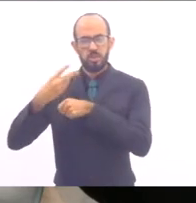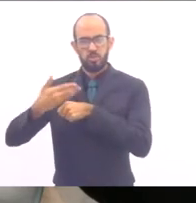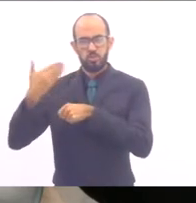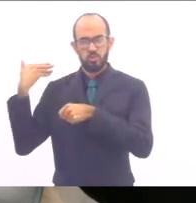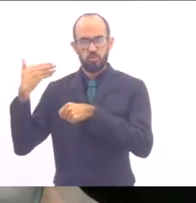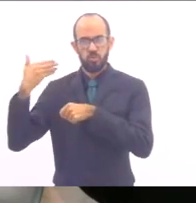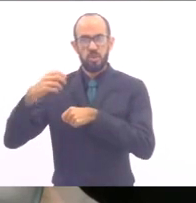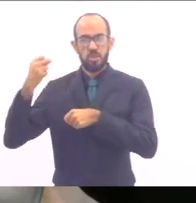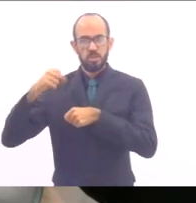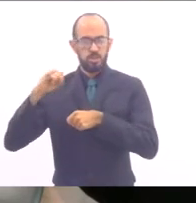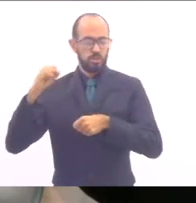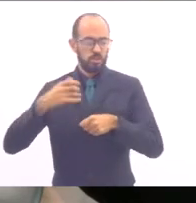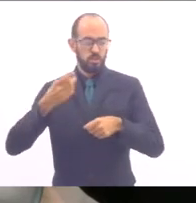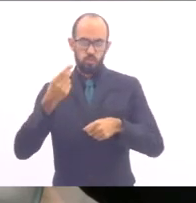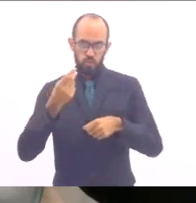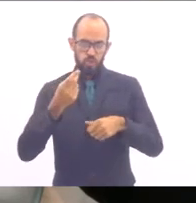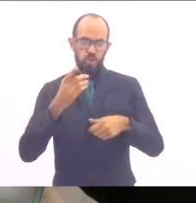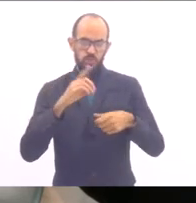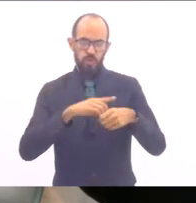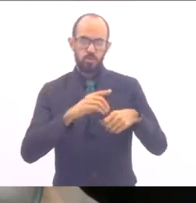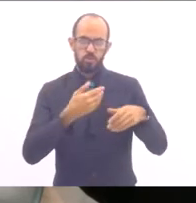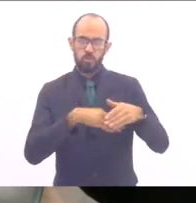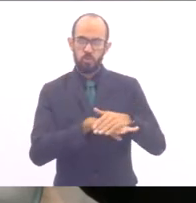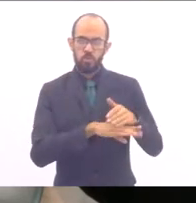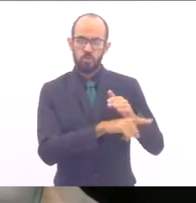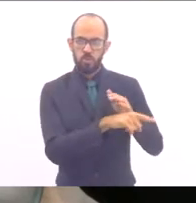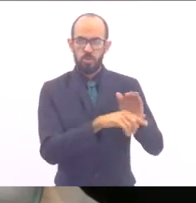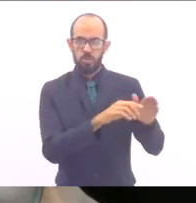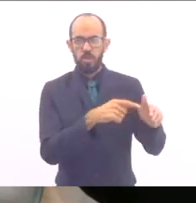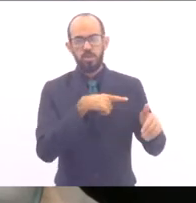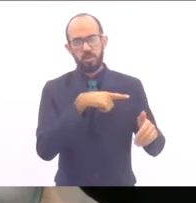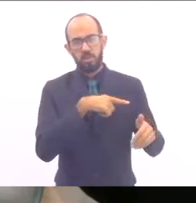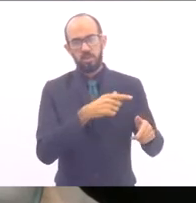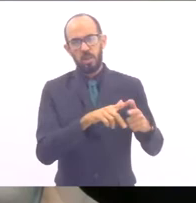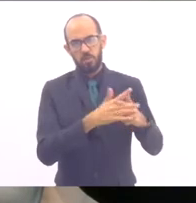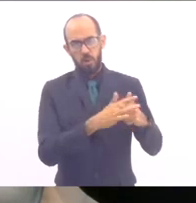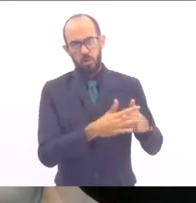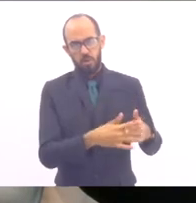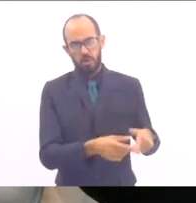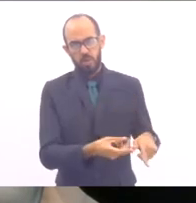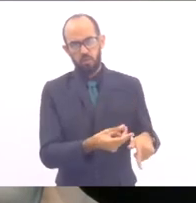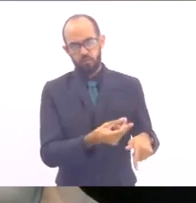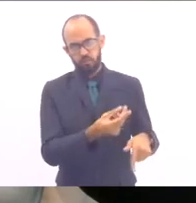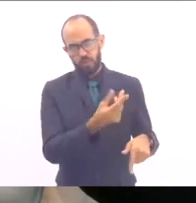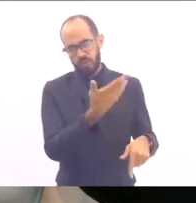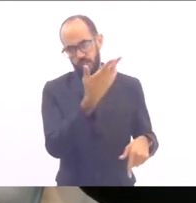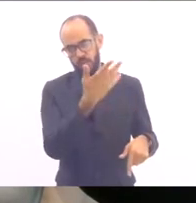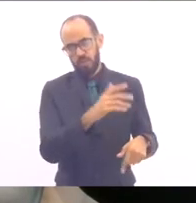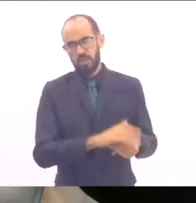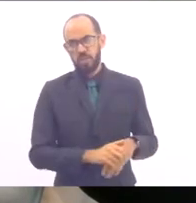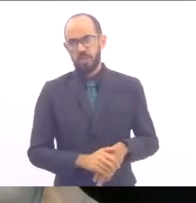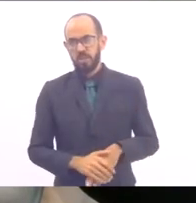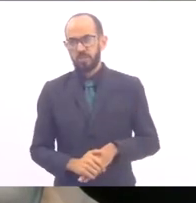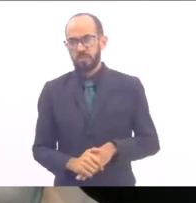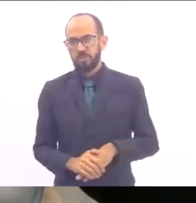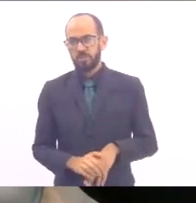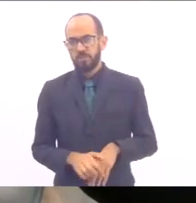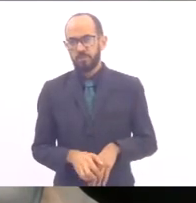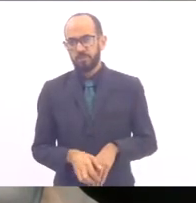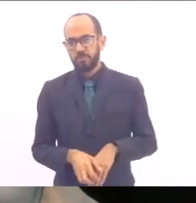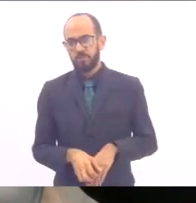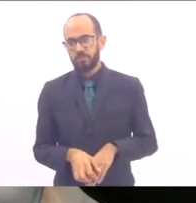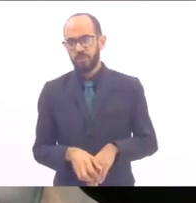estiver em posse do recurso, provavelmente passou por uma rentabilidade, vem passando por uma rentabilidade nesse período. Né. Embora